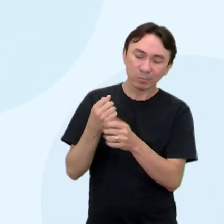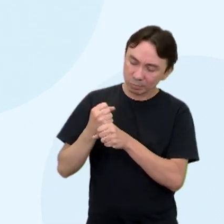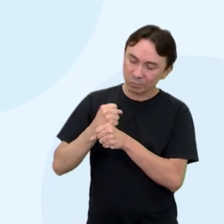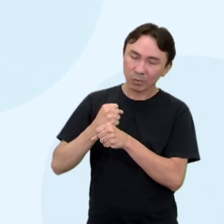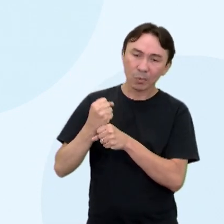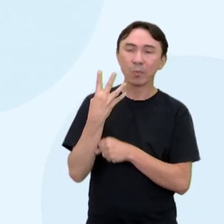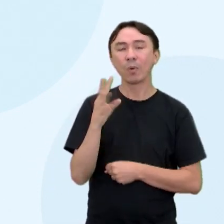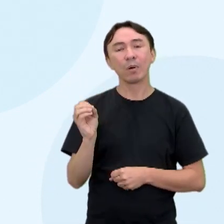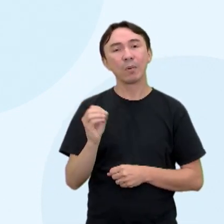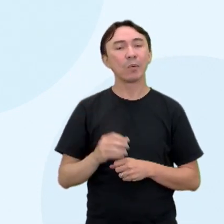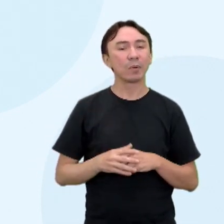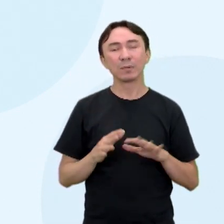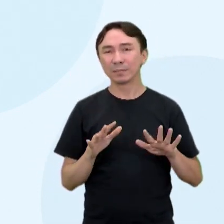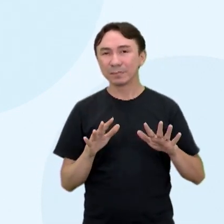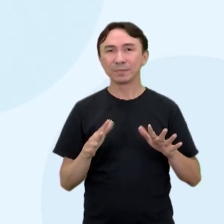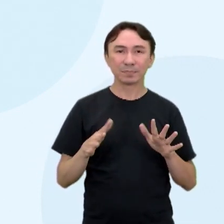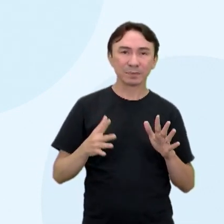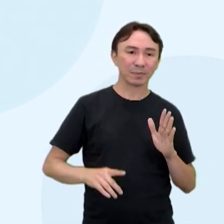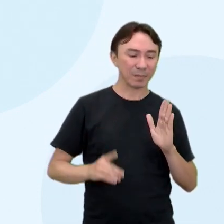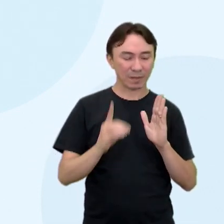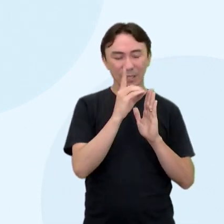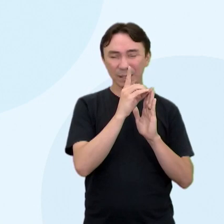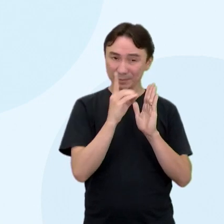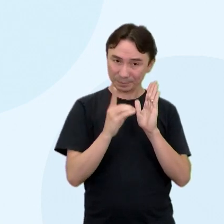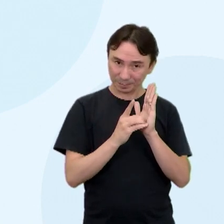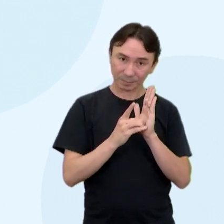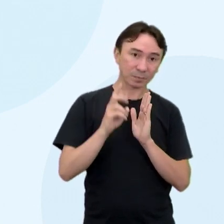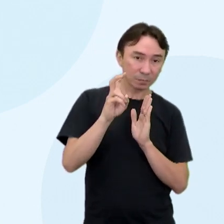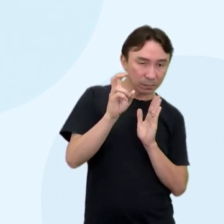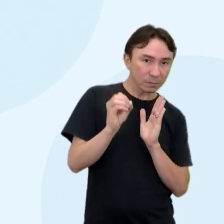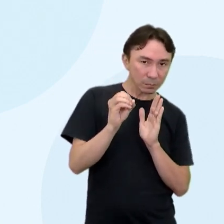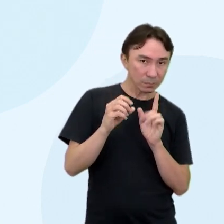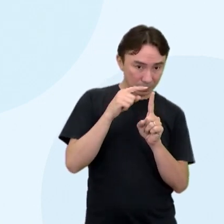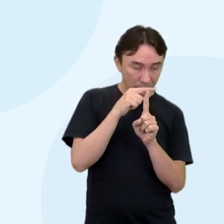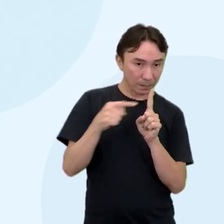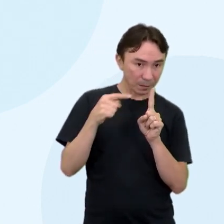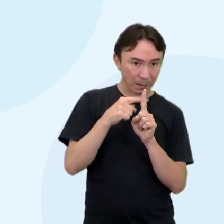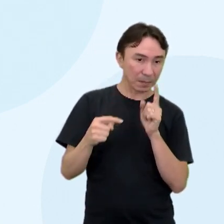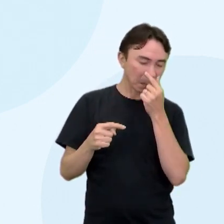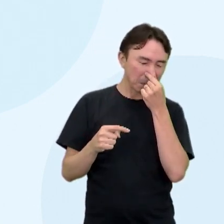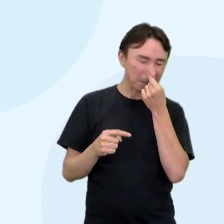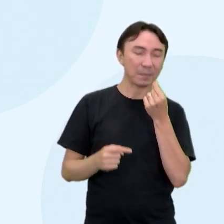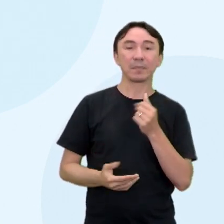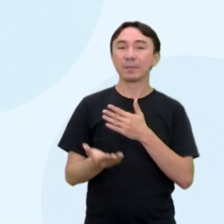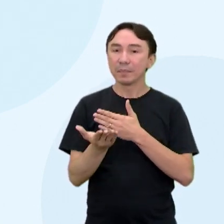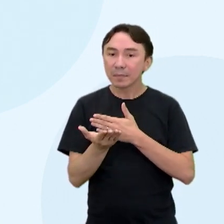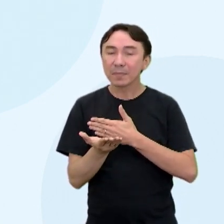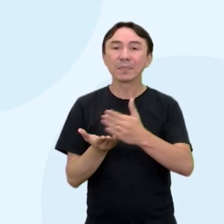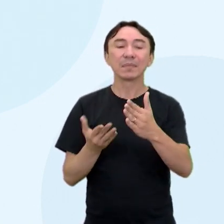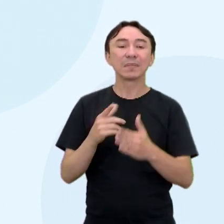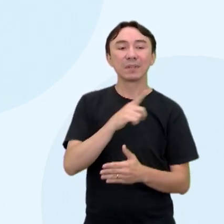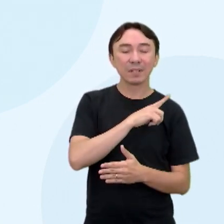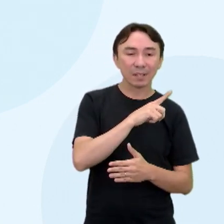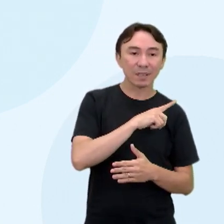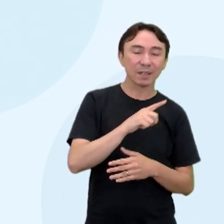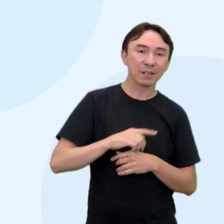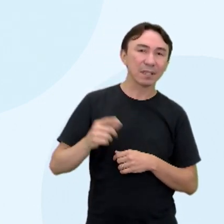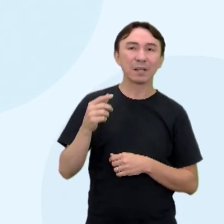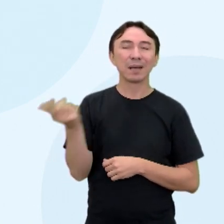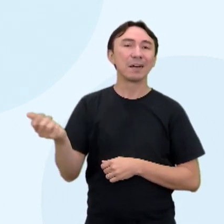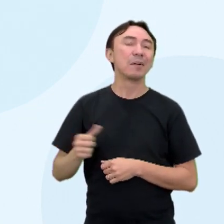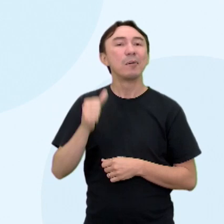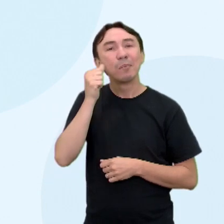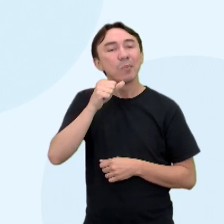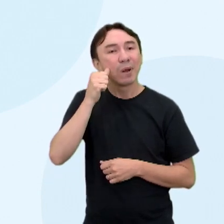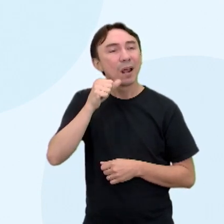Na segunda metade da década de 50, elas começam a aparecer. E a Liga das Senhoras Católicas vai promover um jogo de